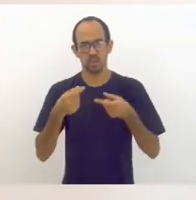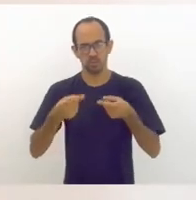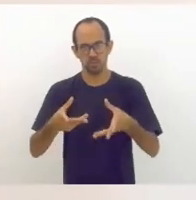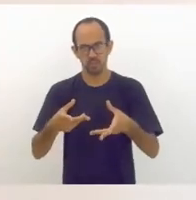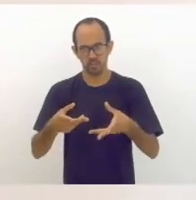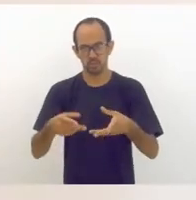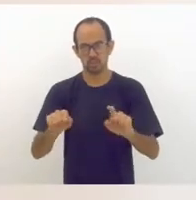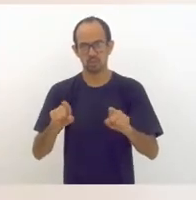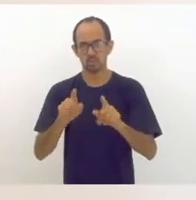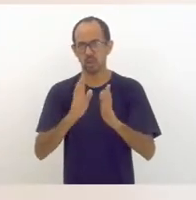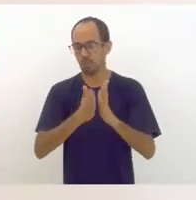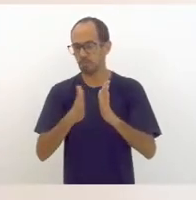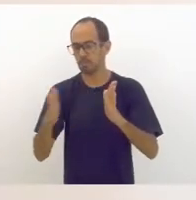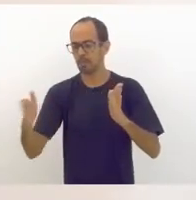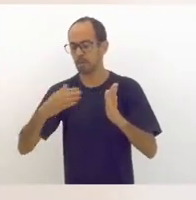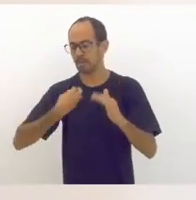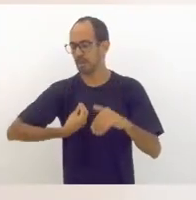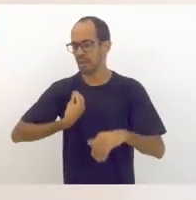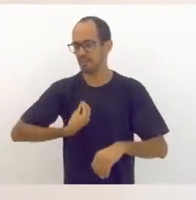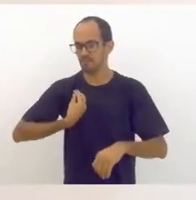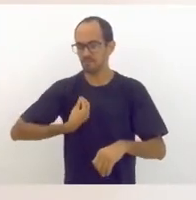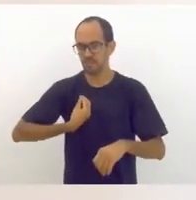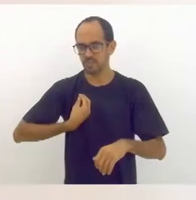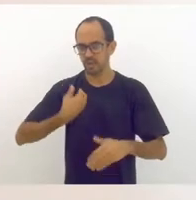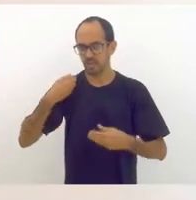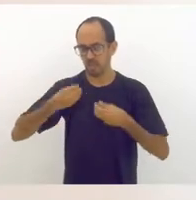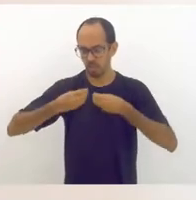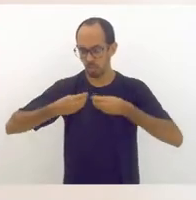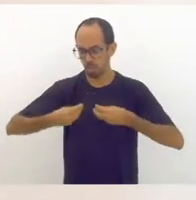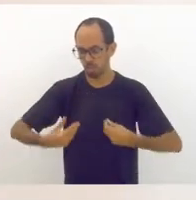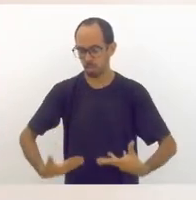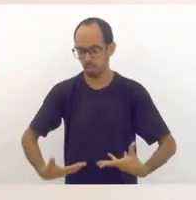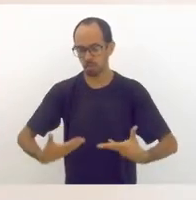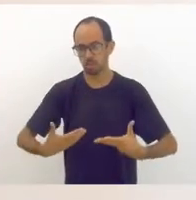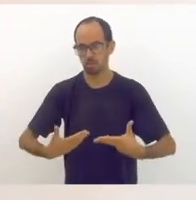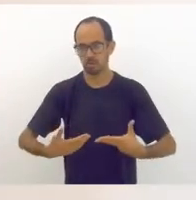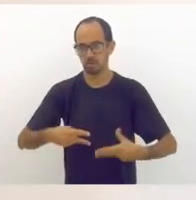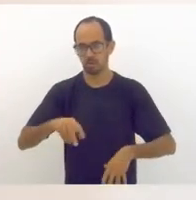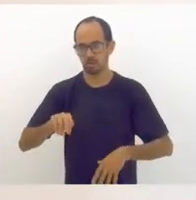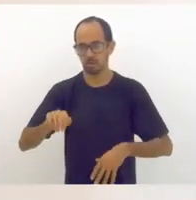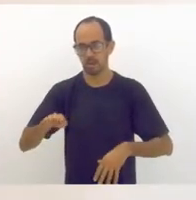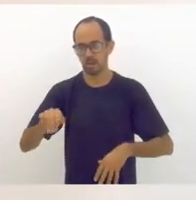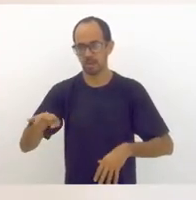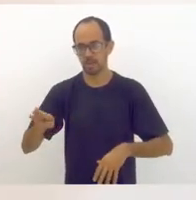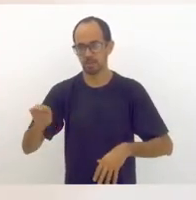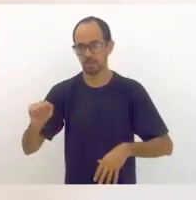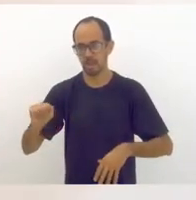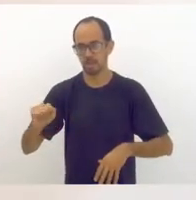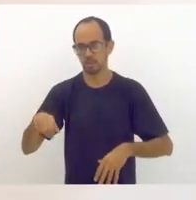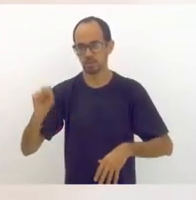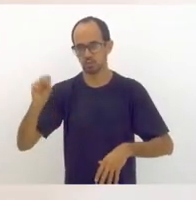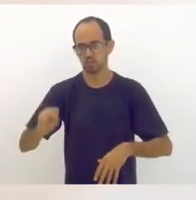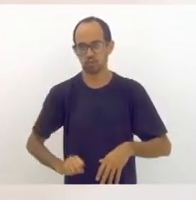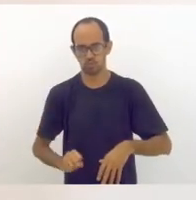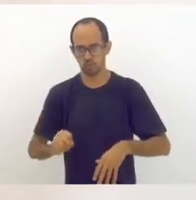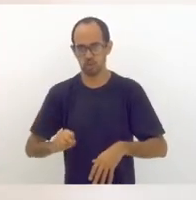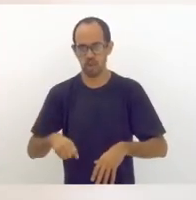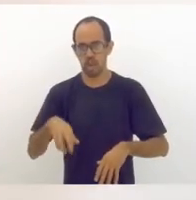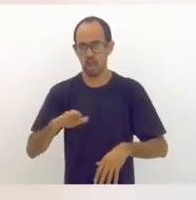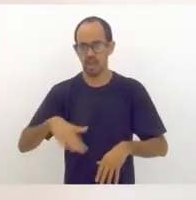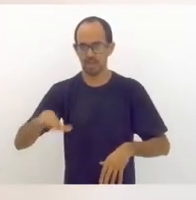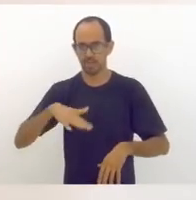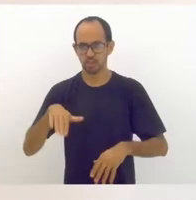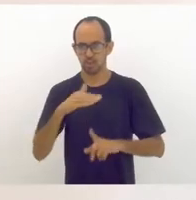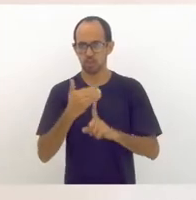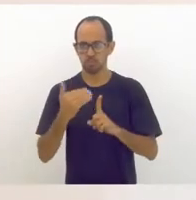é uma biblioteca viva, que a gente já está perdendo, já não sabe mais o que teve no Rio Paraíba do Sul. Para quem não sabe, a região do Médio Paraíba é considerada um